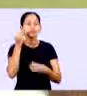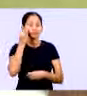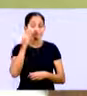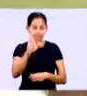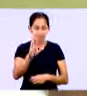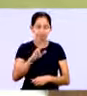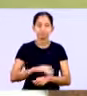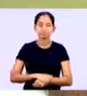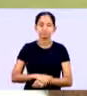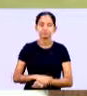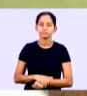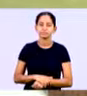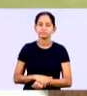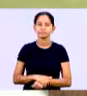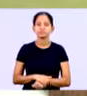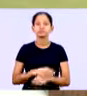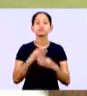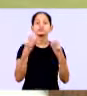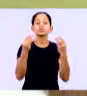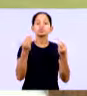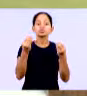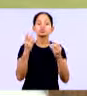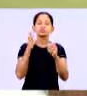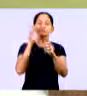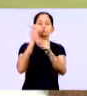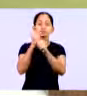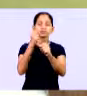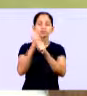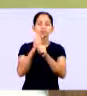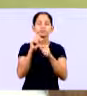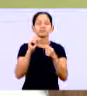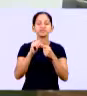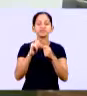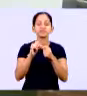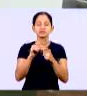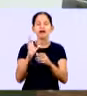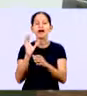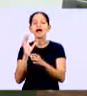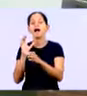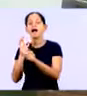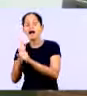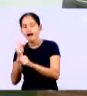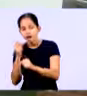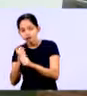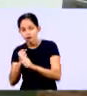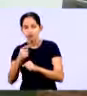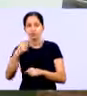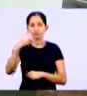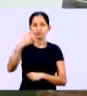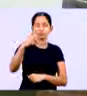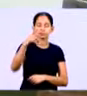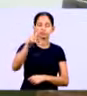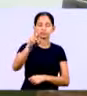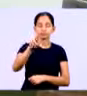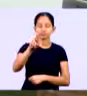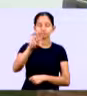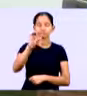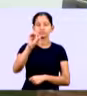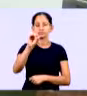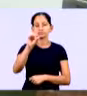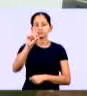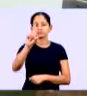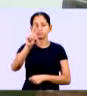Quanto ao cálculo do custo de produção e de matéria-prima. Tem alguns alunos aqui com um pouquinho de dúvida nesse